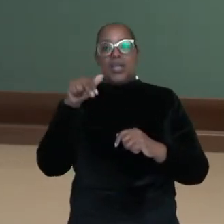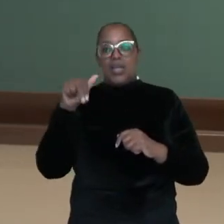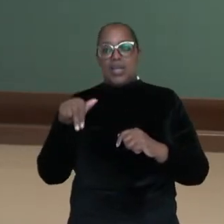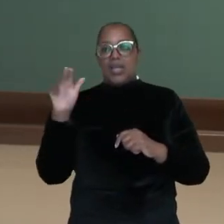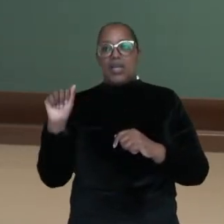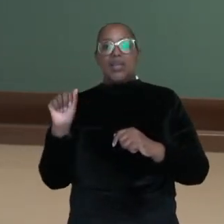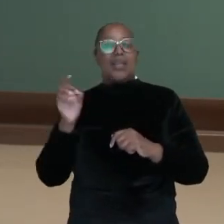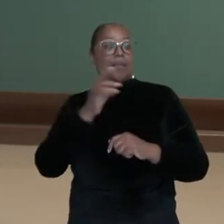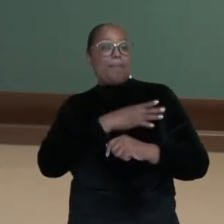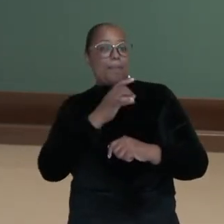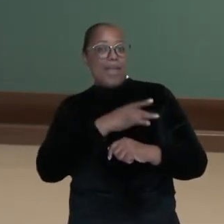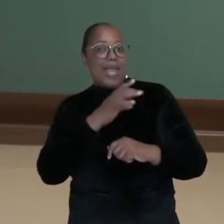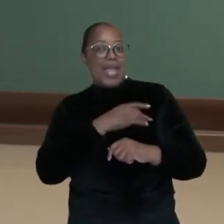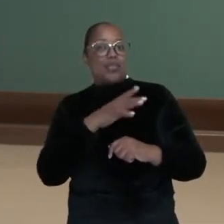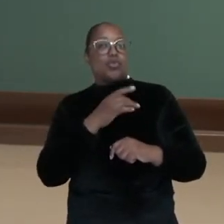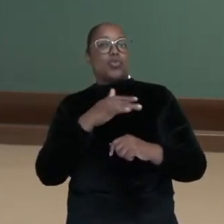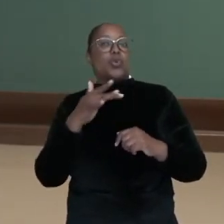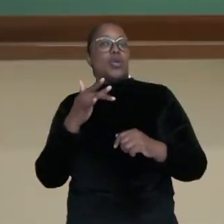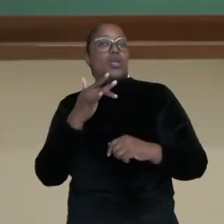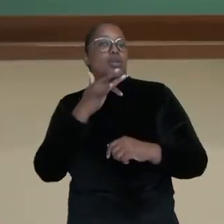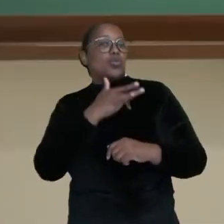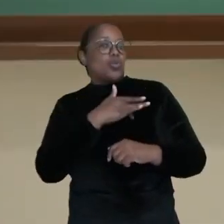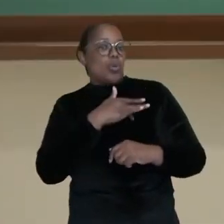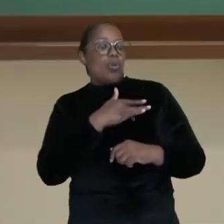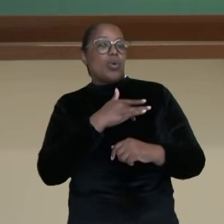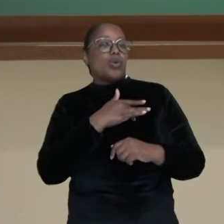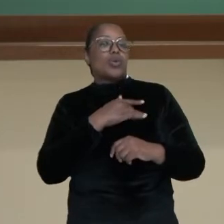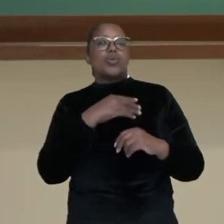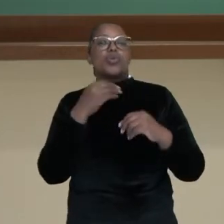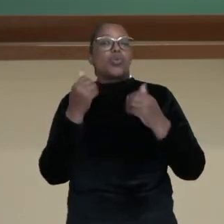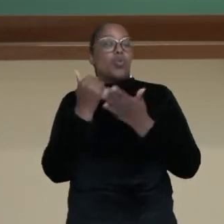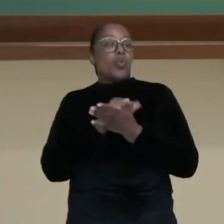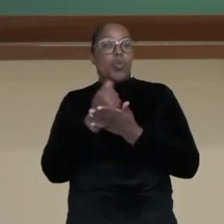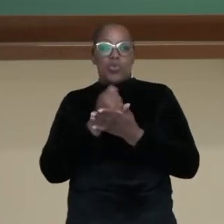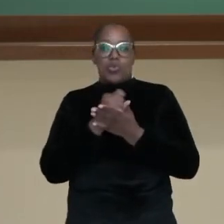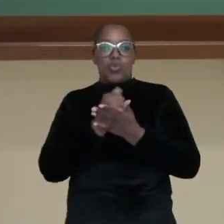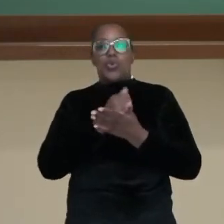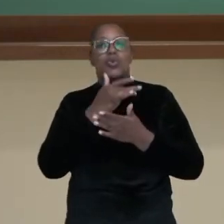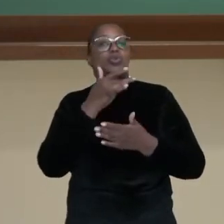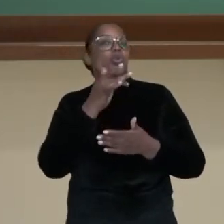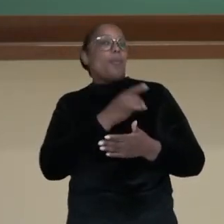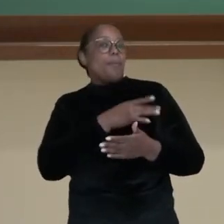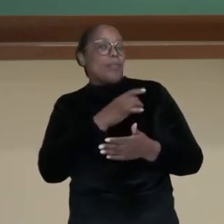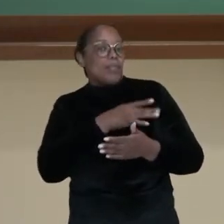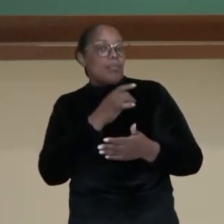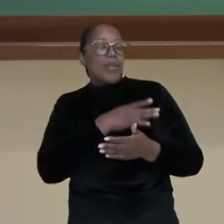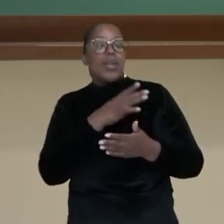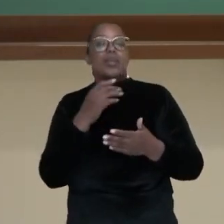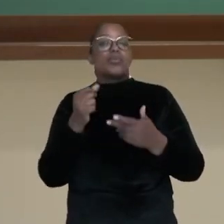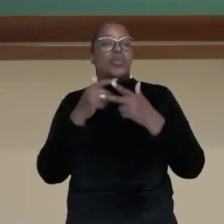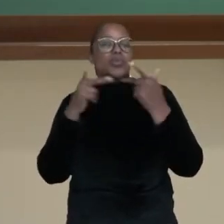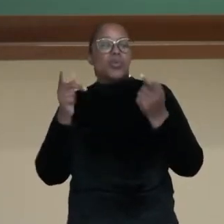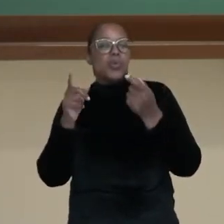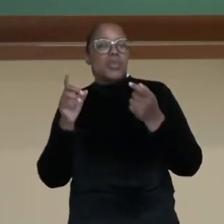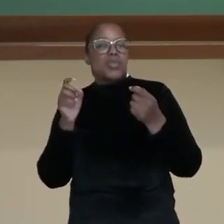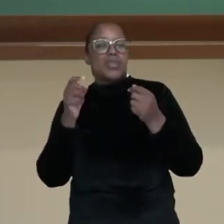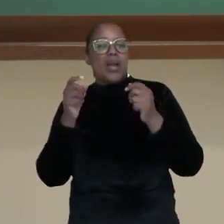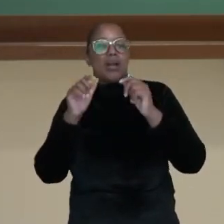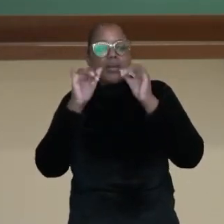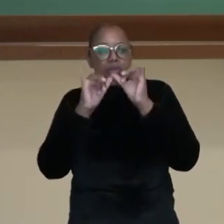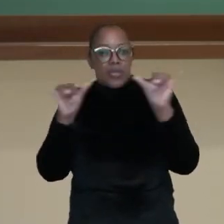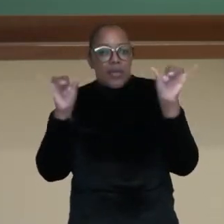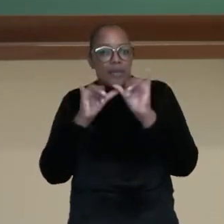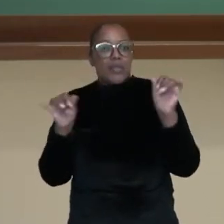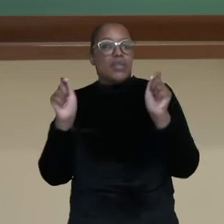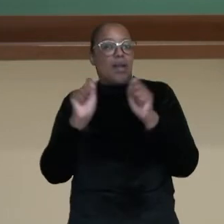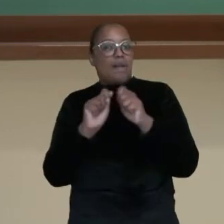e propaganda no regime nazista? Ela falou que o controle do medo, o controle do terror, da propaganda fez,